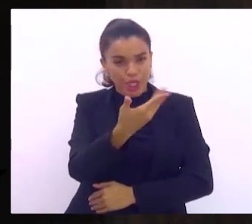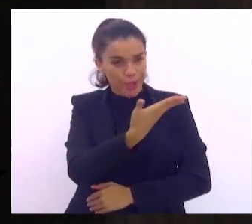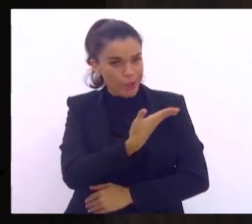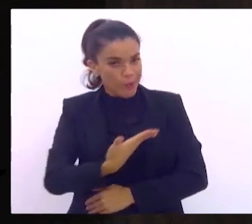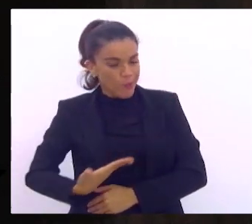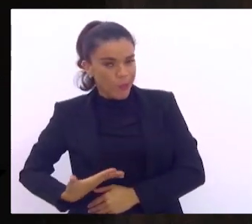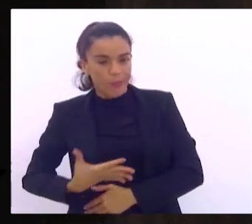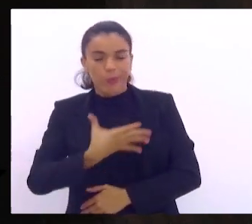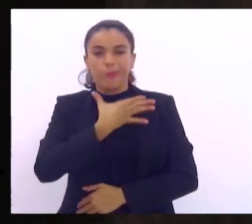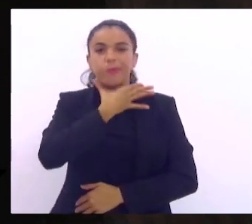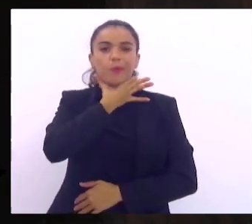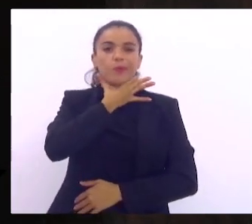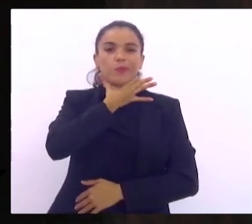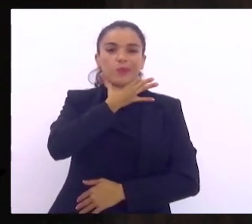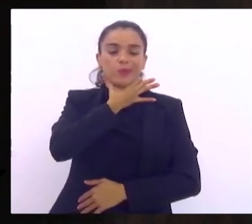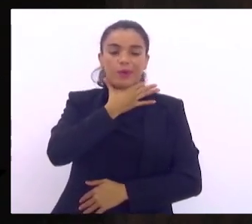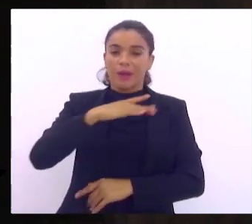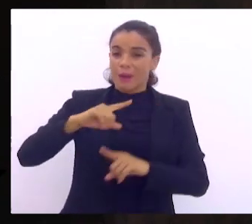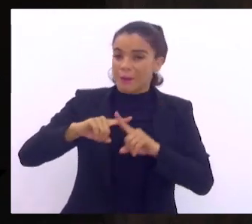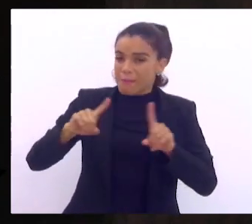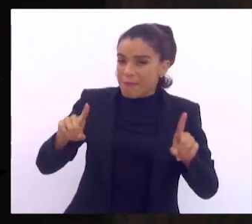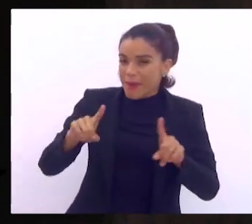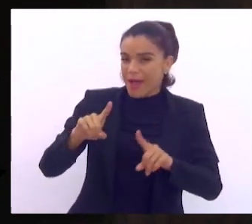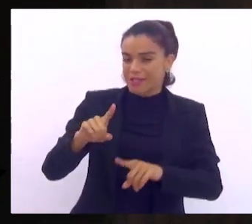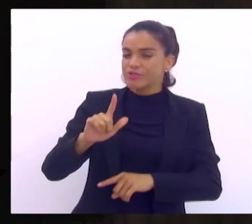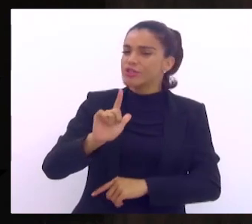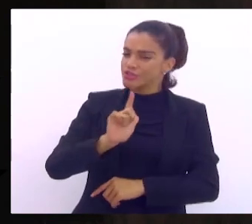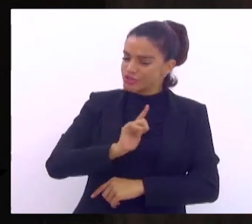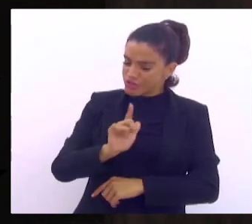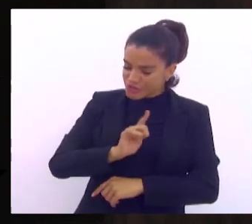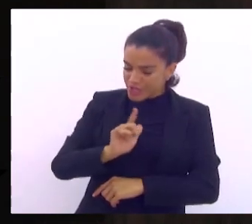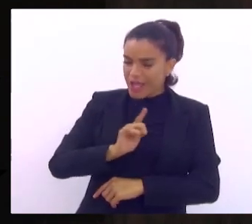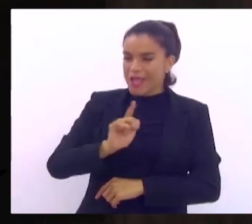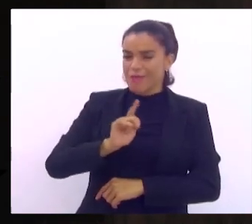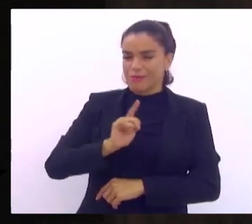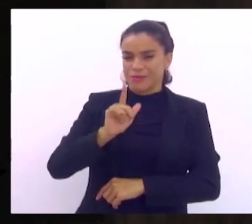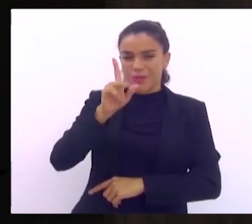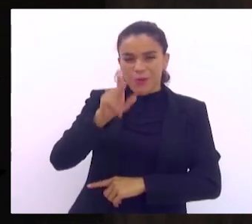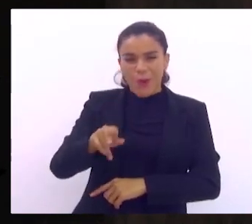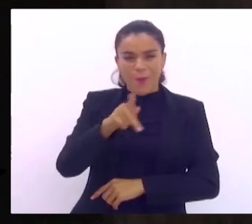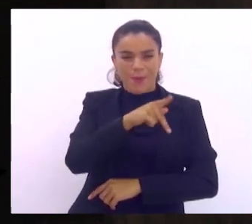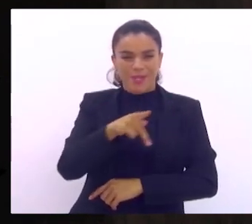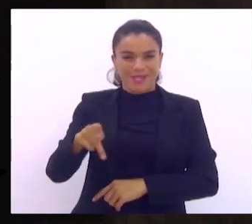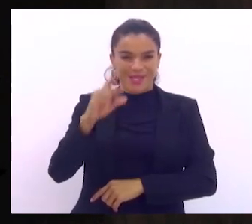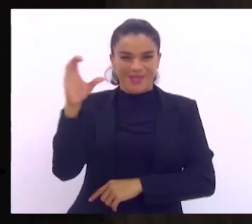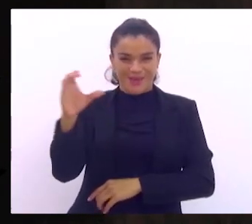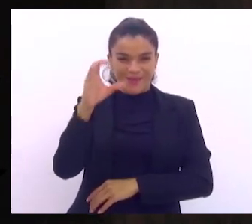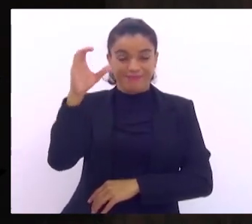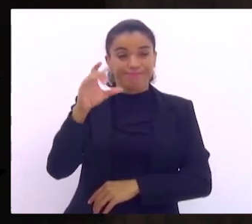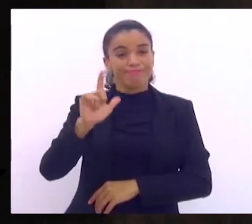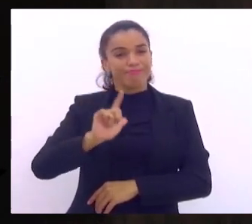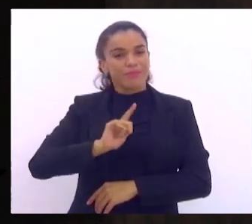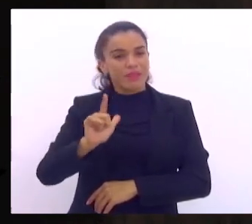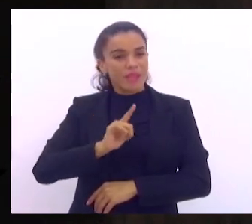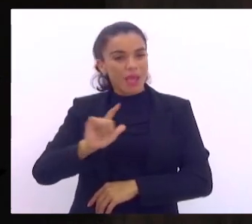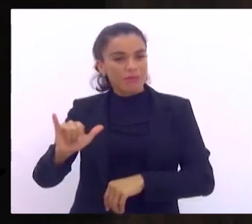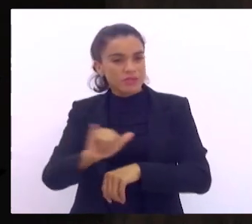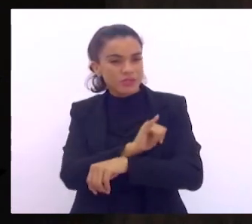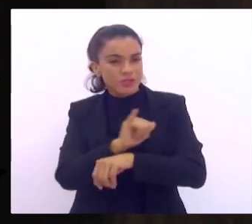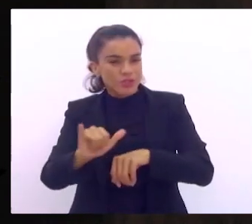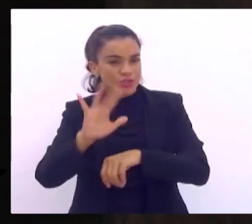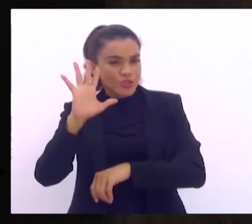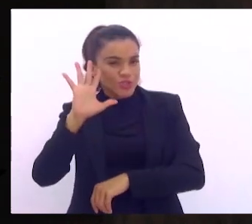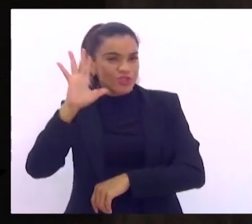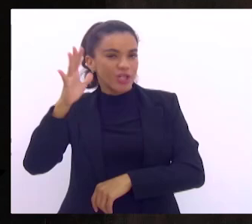está meio quebrado, mas nós temos, como disse o nosso presidente da Confederação, saídas muito inteligentes para a